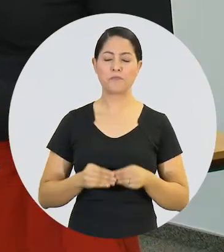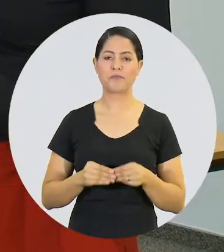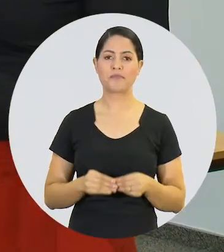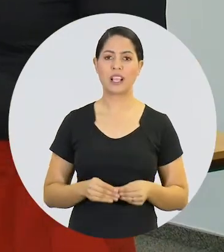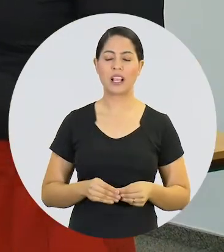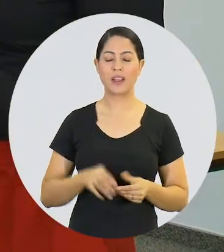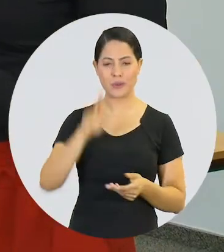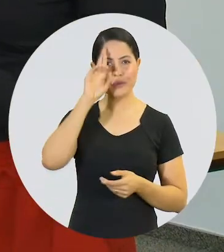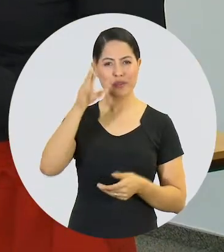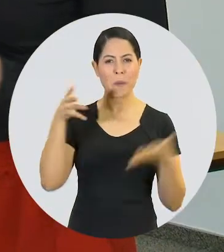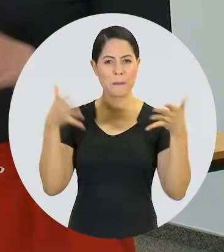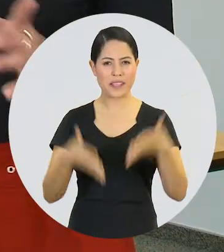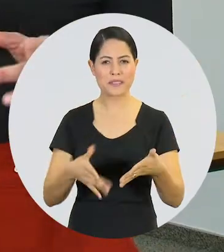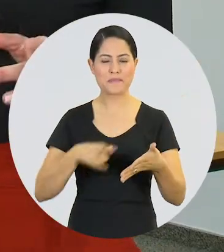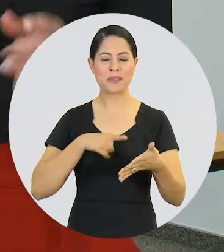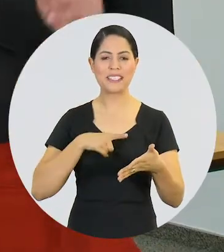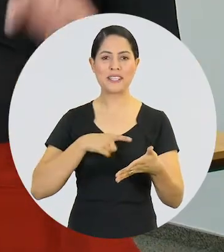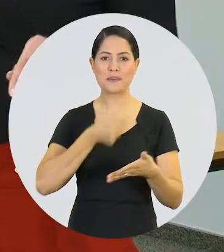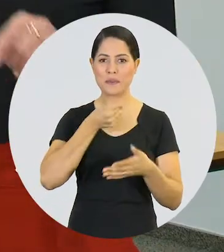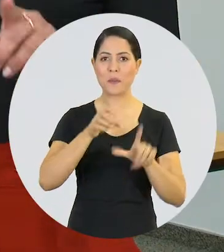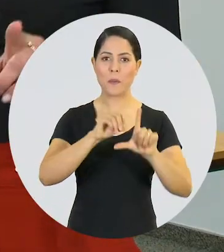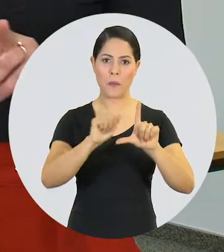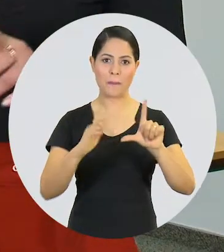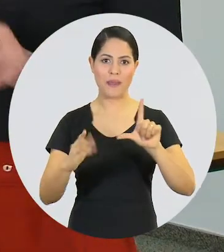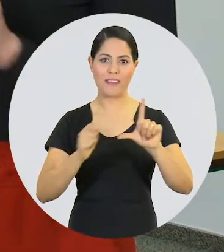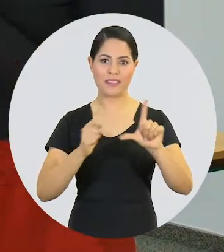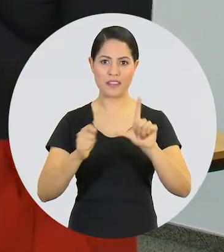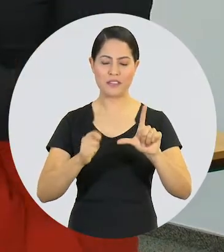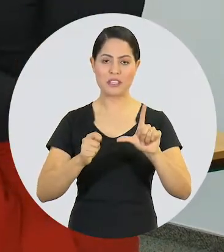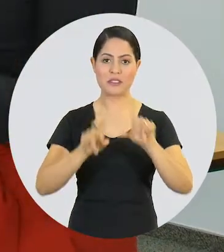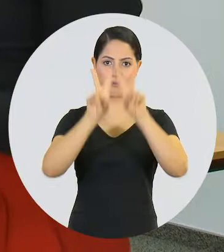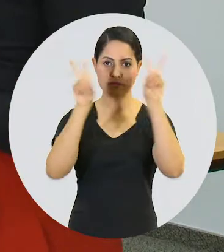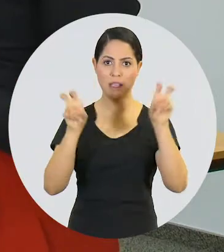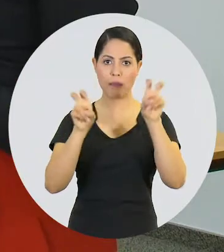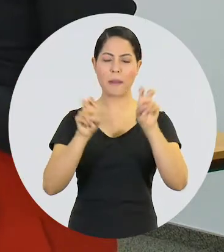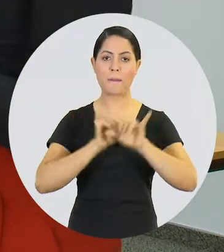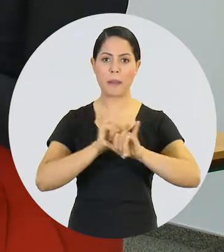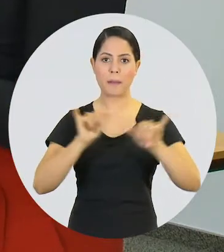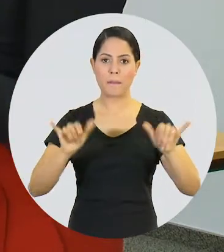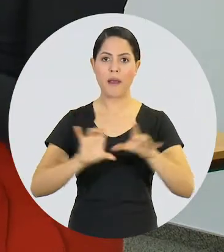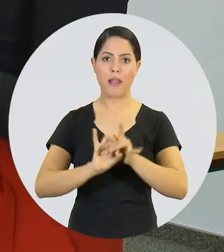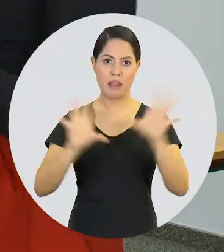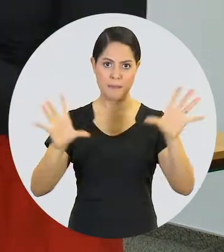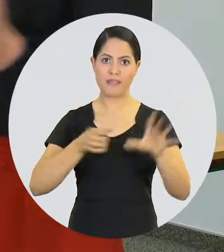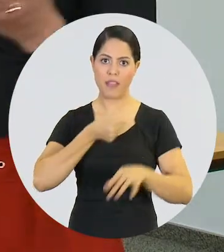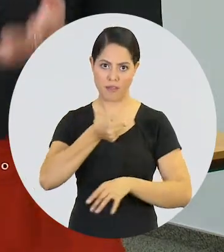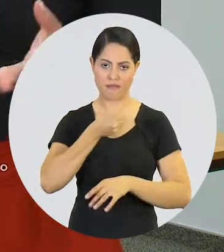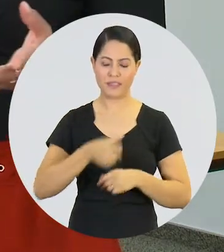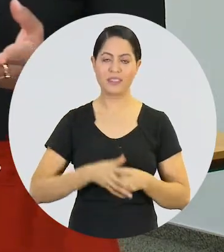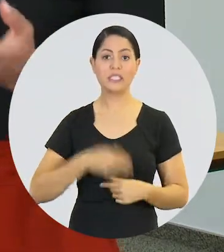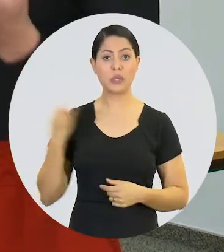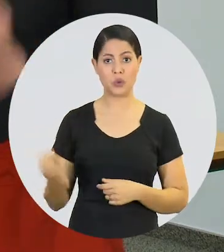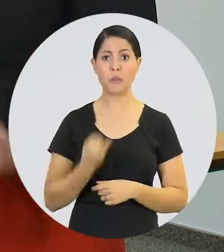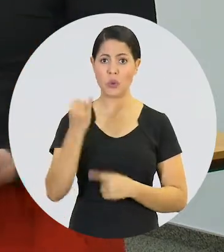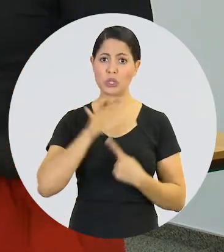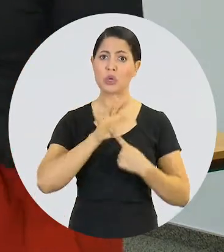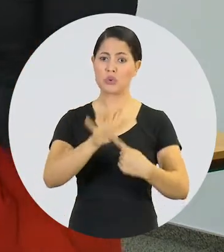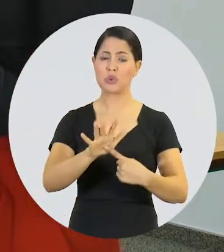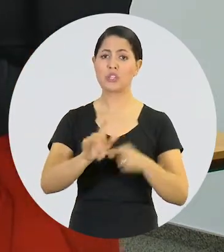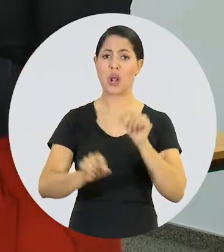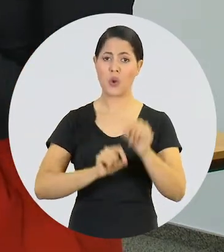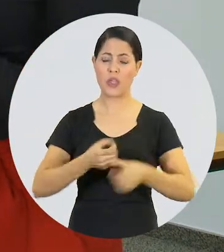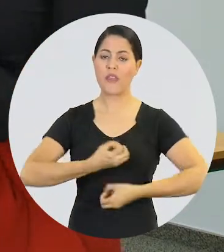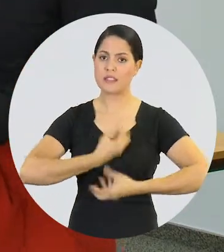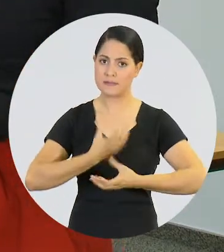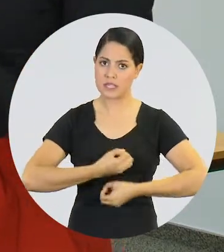o senhor participou recentemente com a gente em um programa, aqui um OAB Entrevista, sobre liberdade de imprensa. Eu acredito que vale a gente frisar a importância